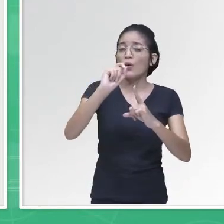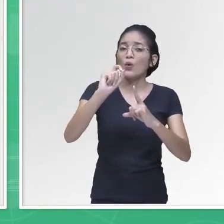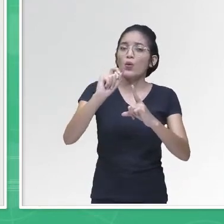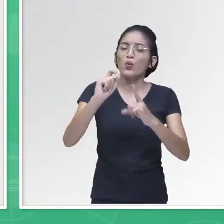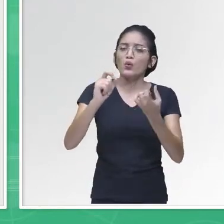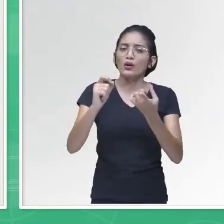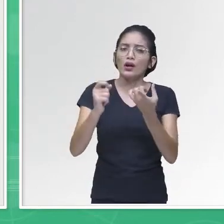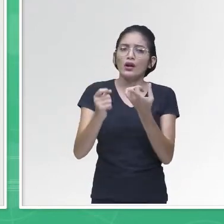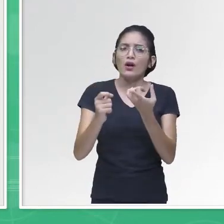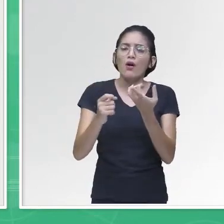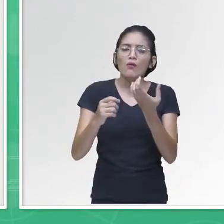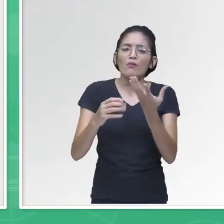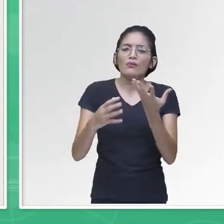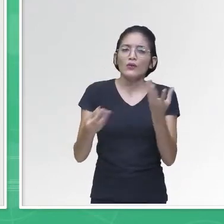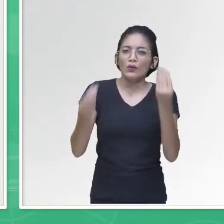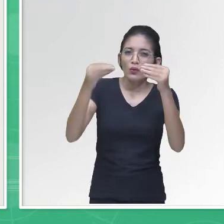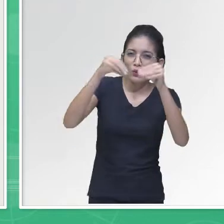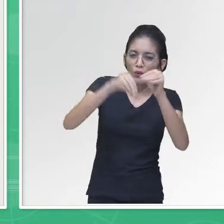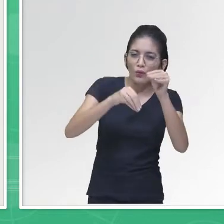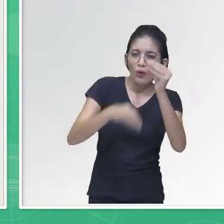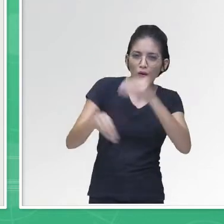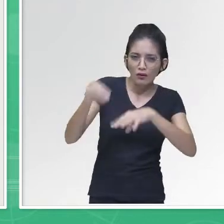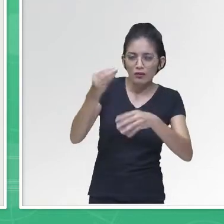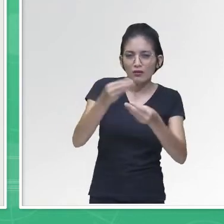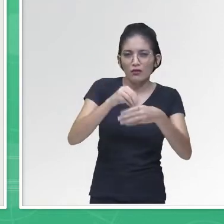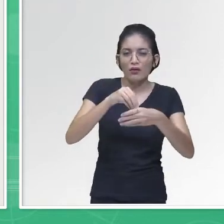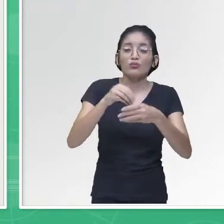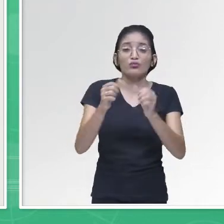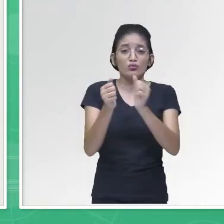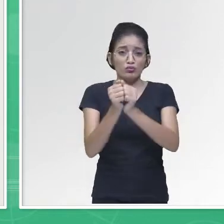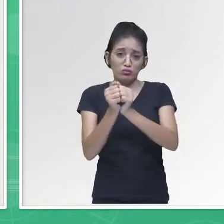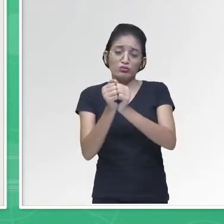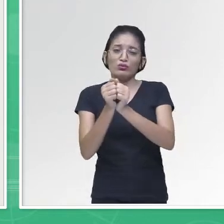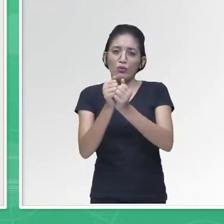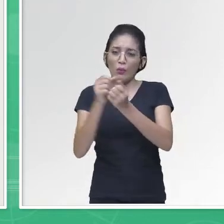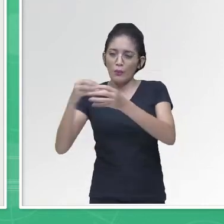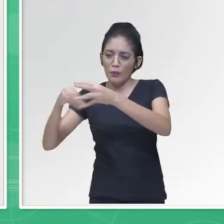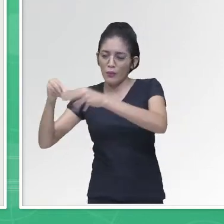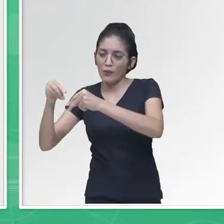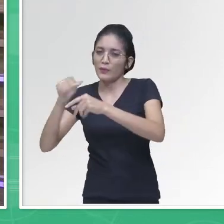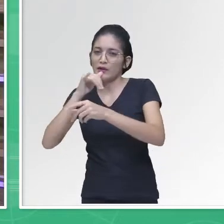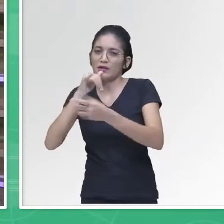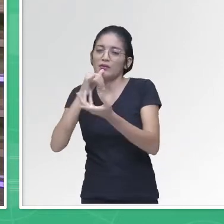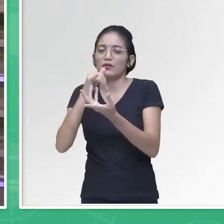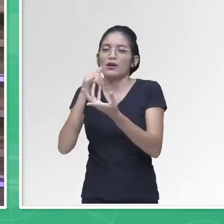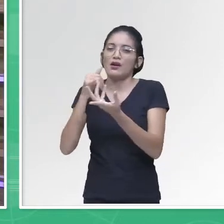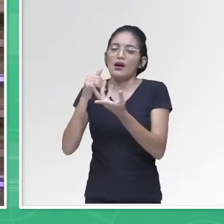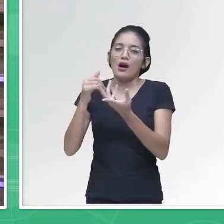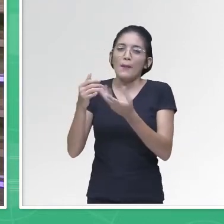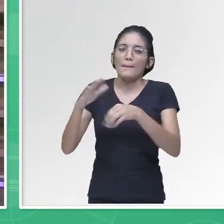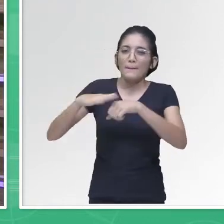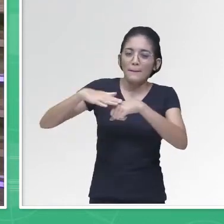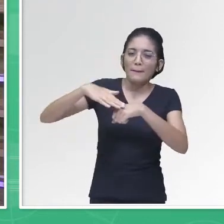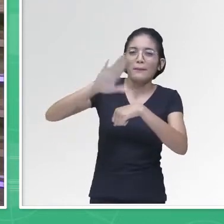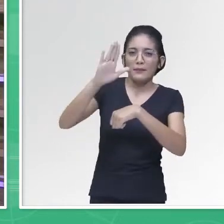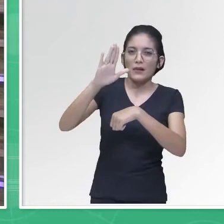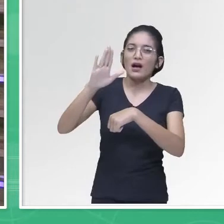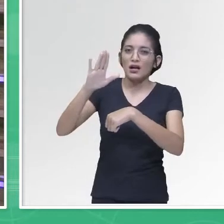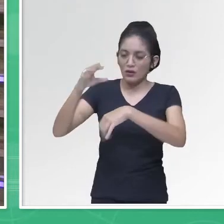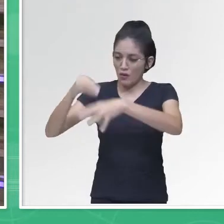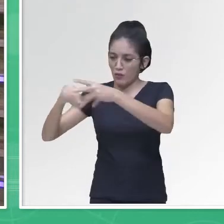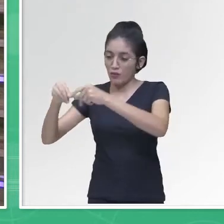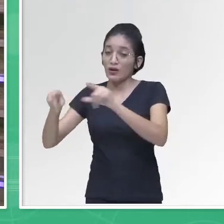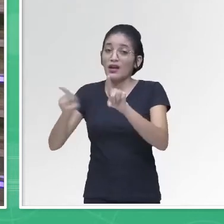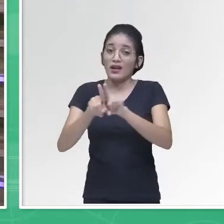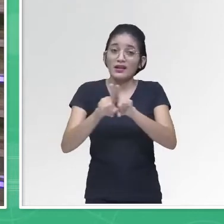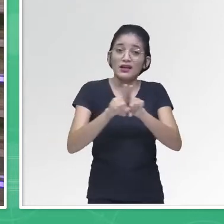de solvente interfere na solubilidade. Quanto maior a quantidade de solvente,